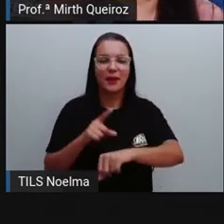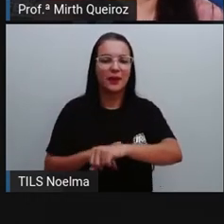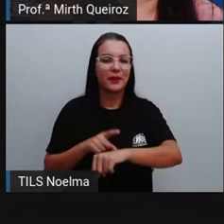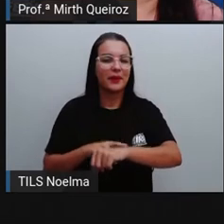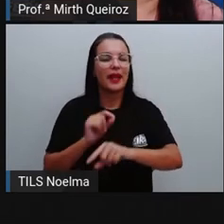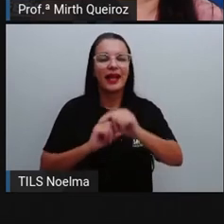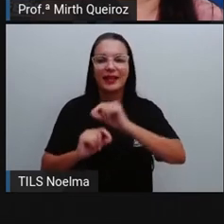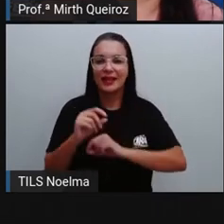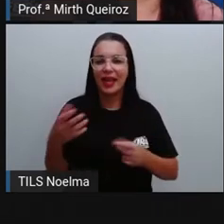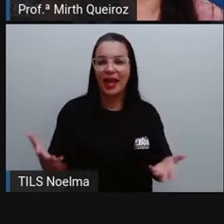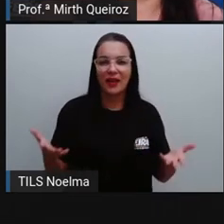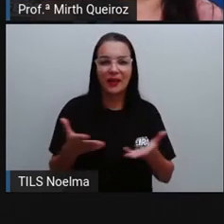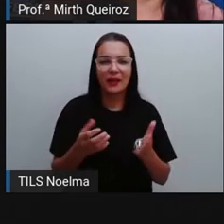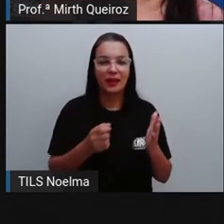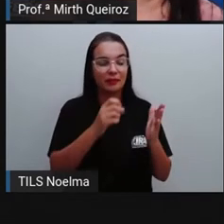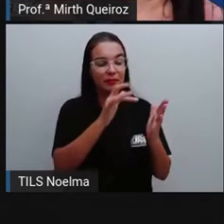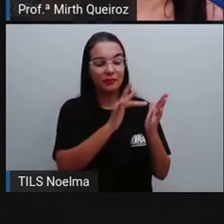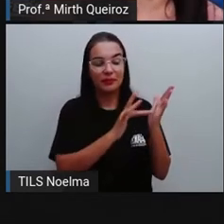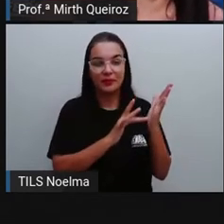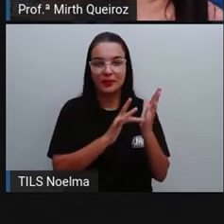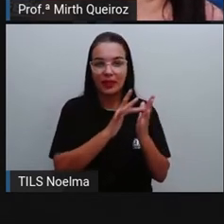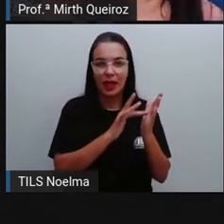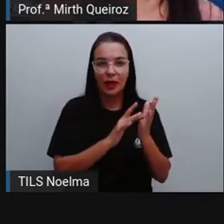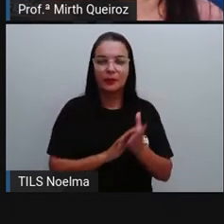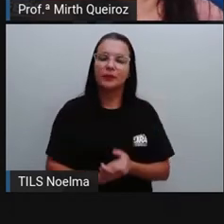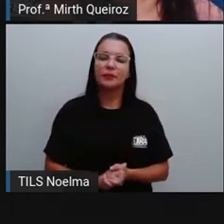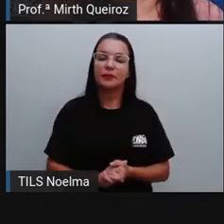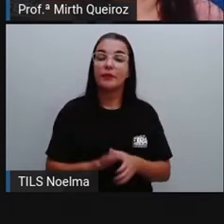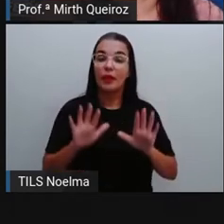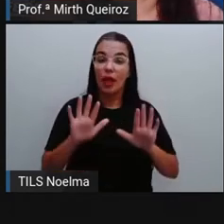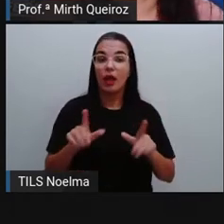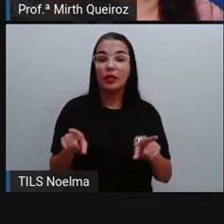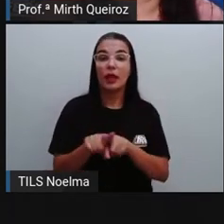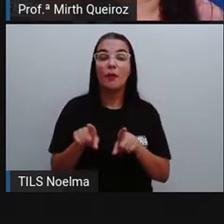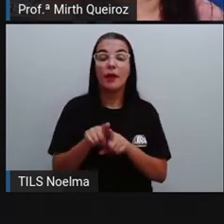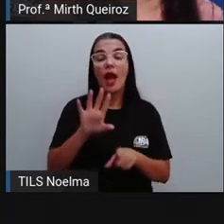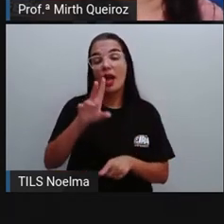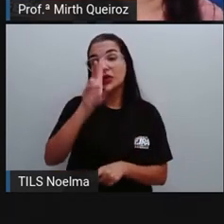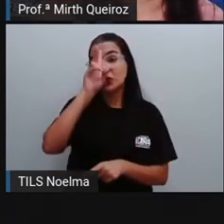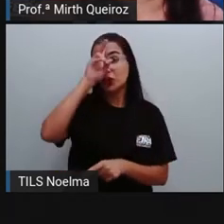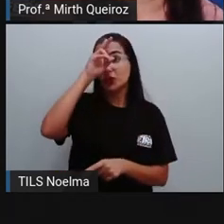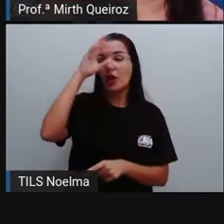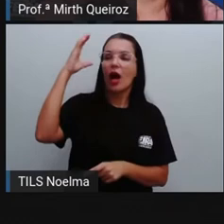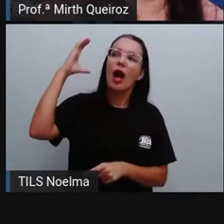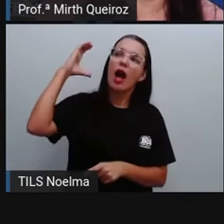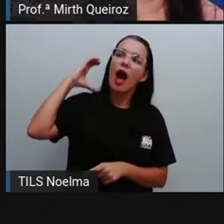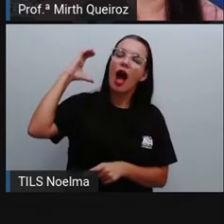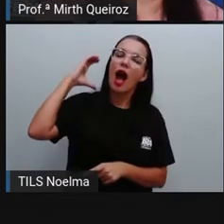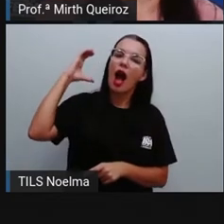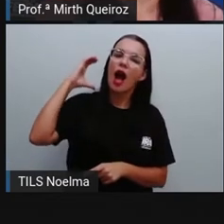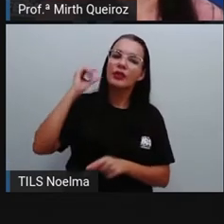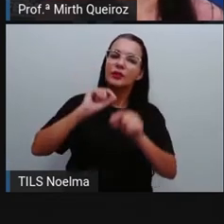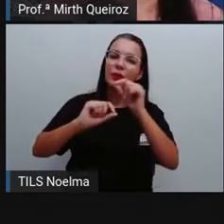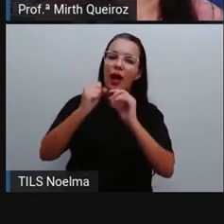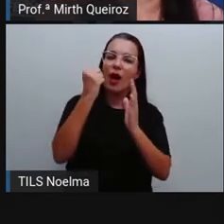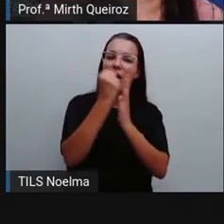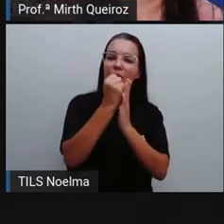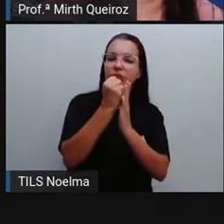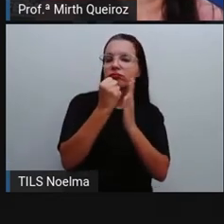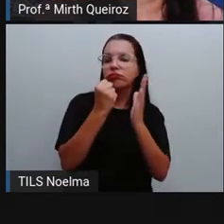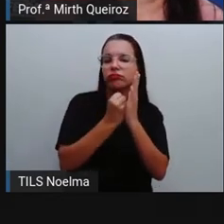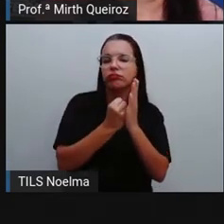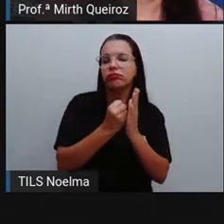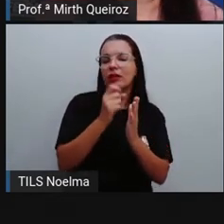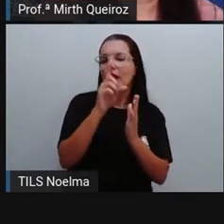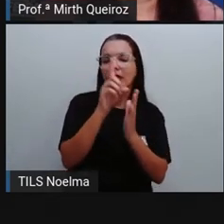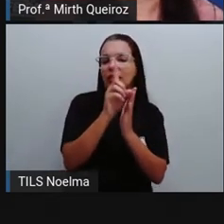aparelho celular, né? O rádio também, a história do rádio teve início lá em 1860, na